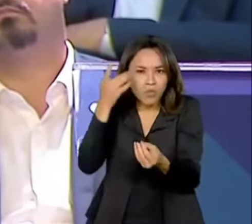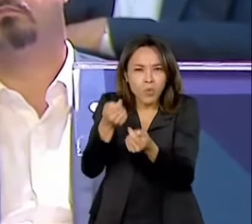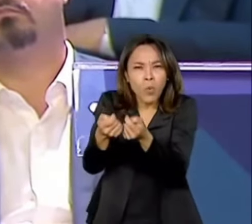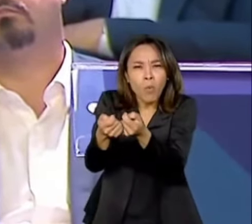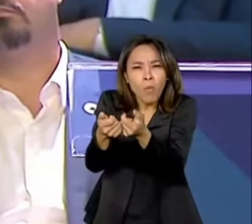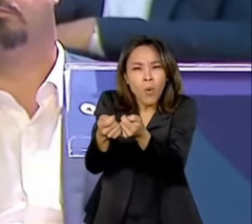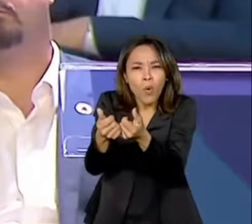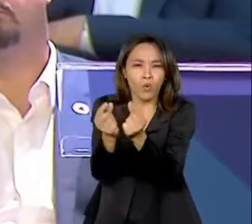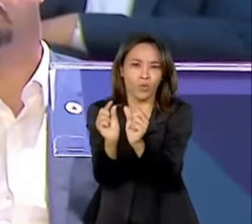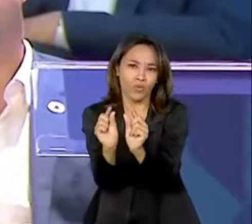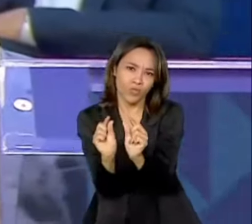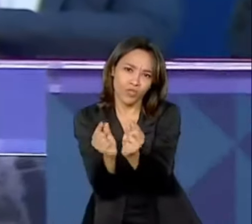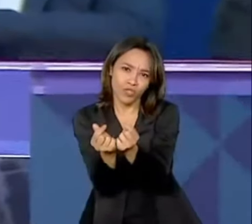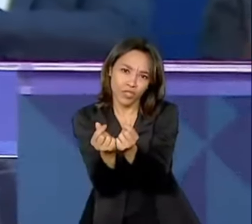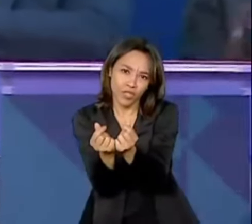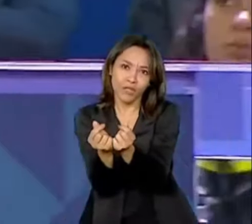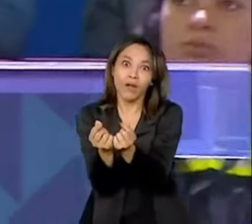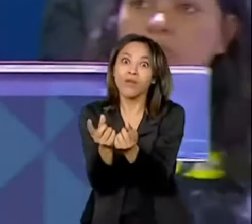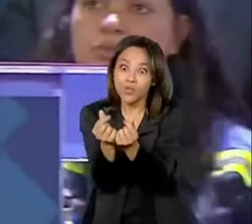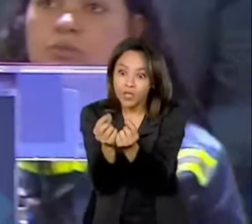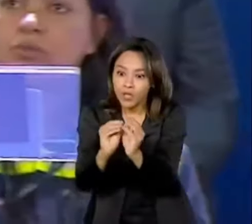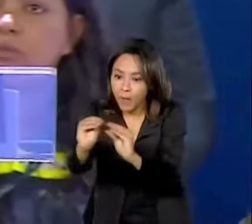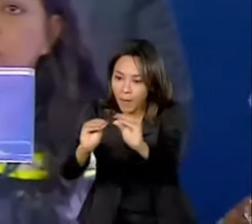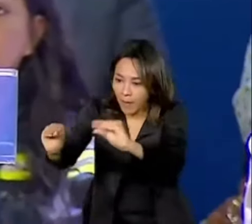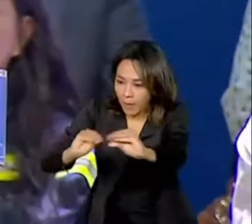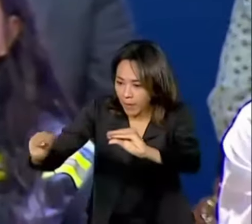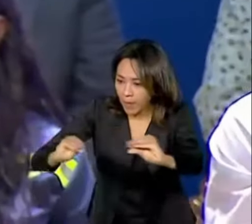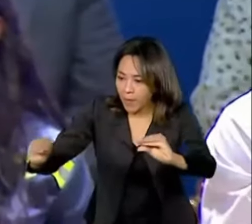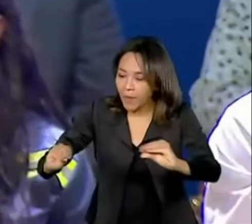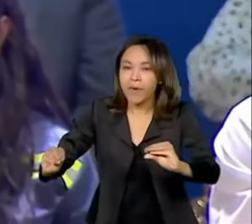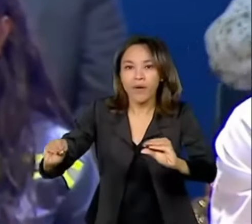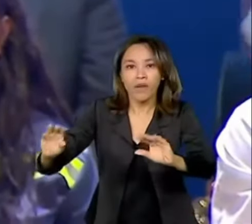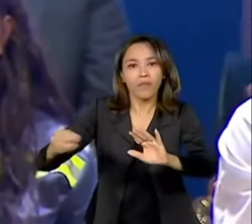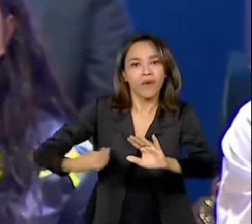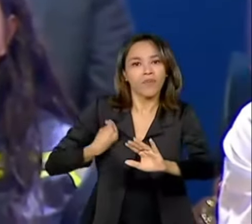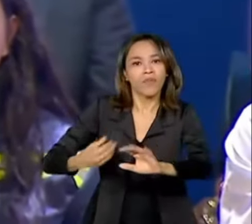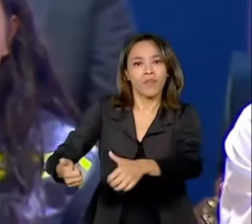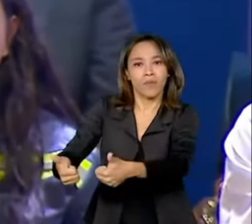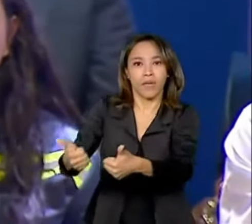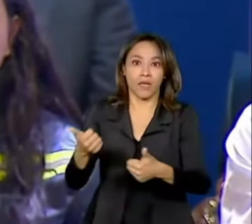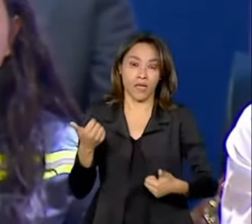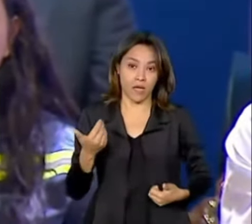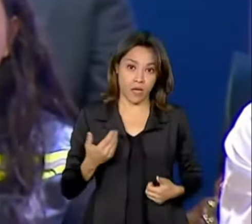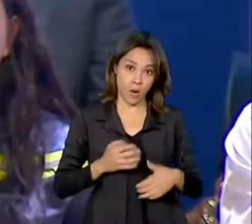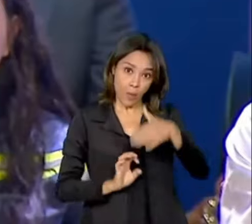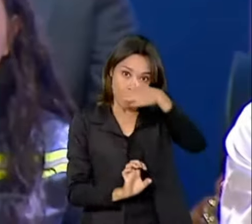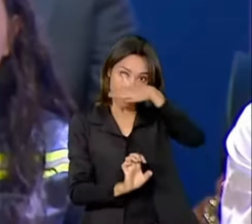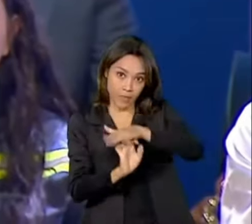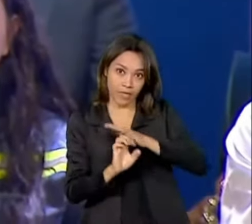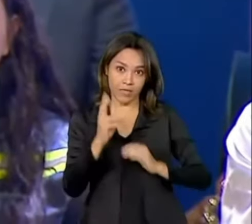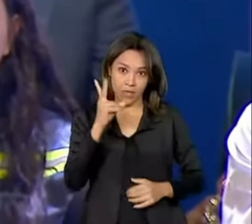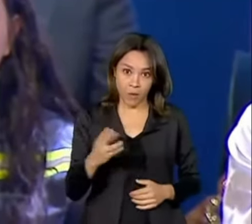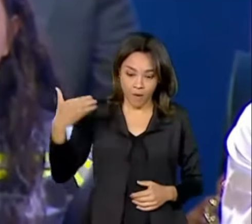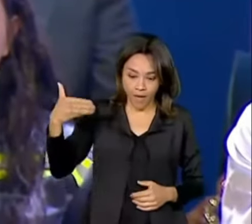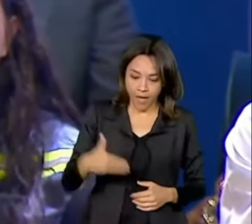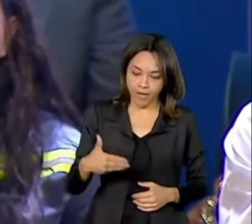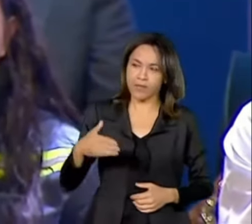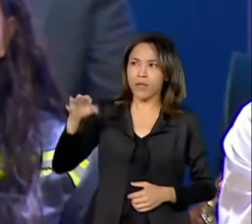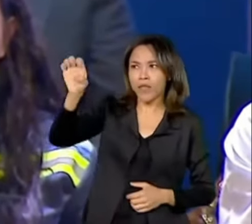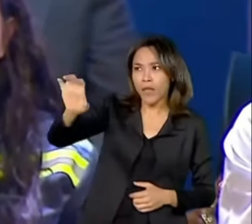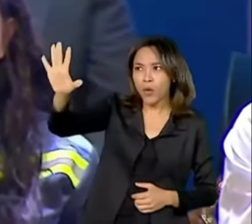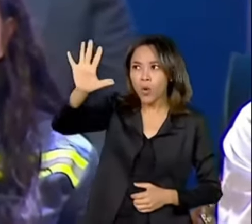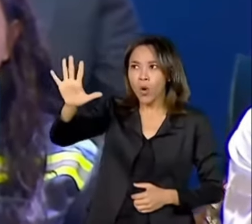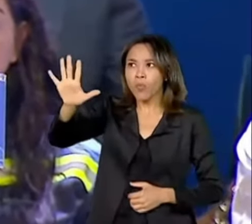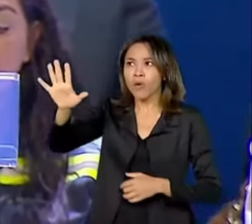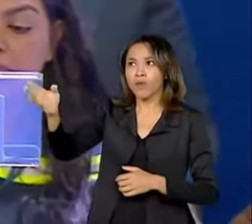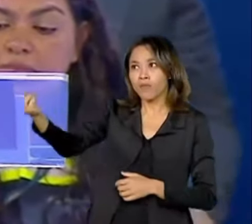de riqueza, significa que todo mundo vai viver bem. Uma empresa como a Euroquem, que vem para cá e tem